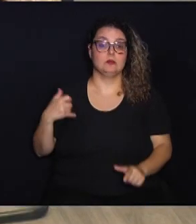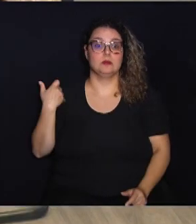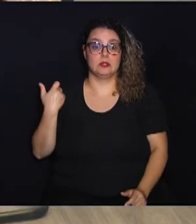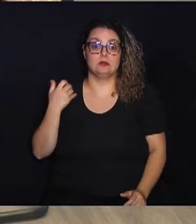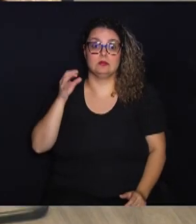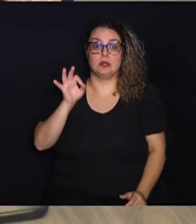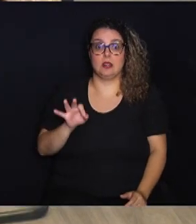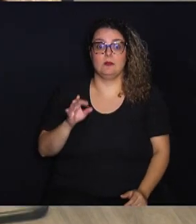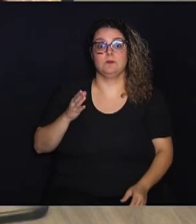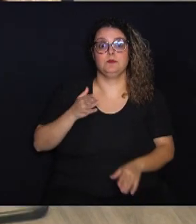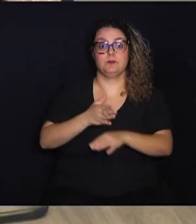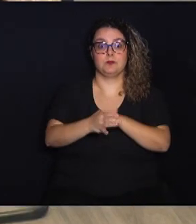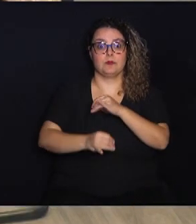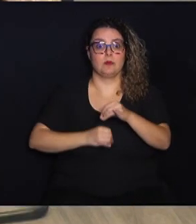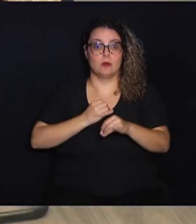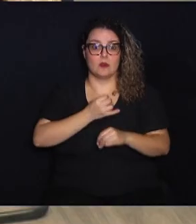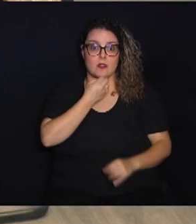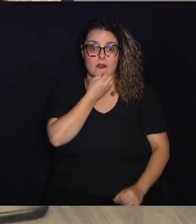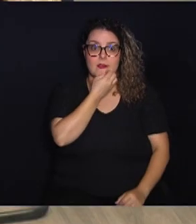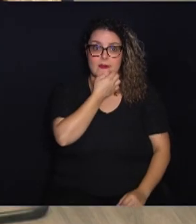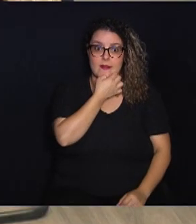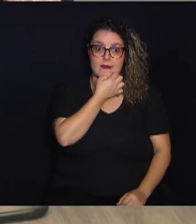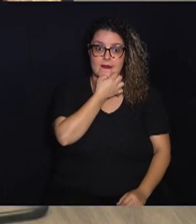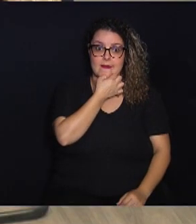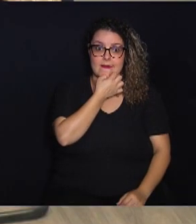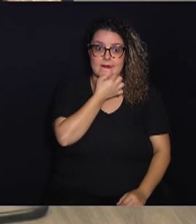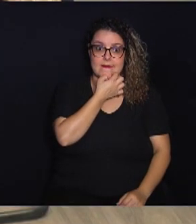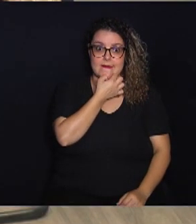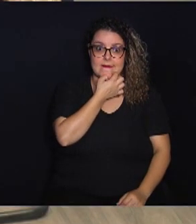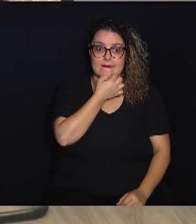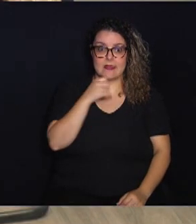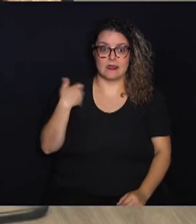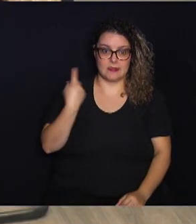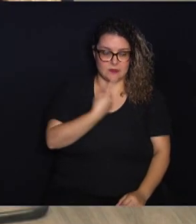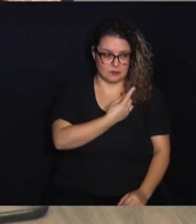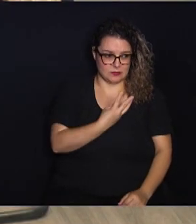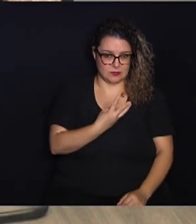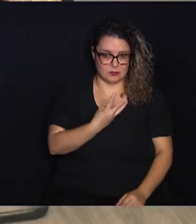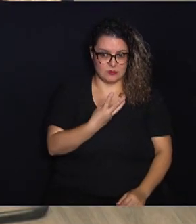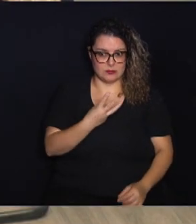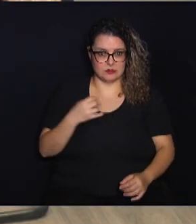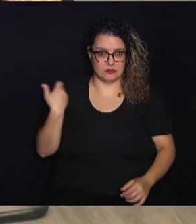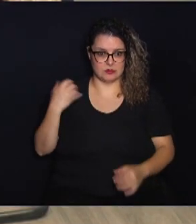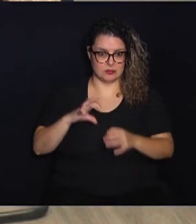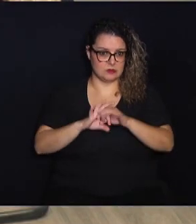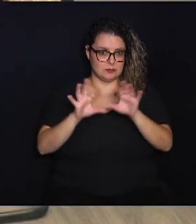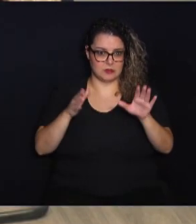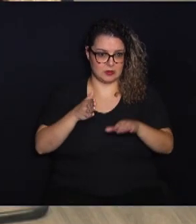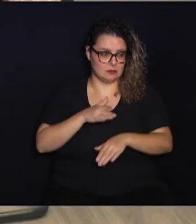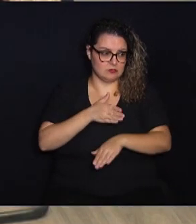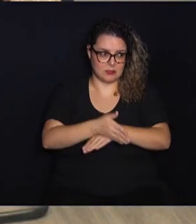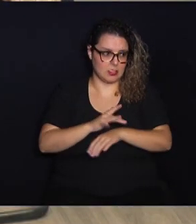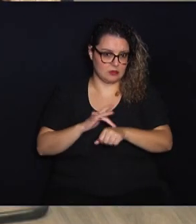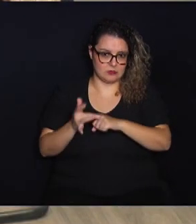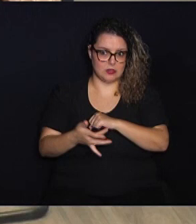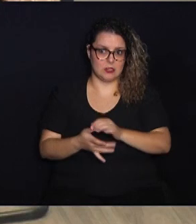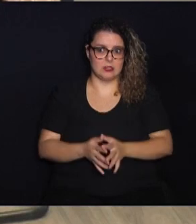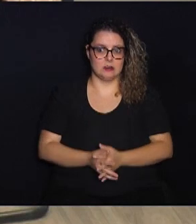para o acesso à internet. A internet, a partir dos 13 anos, ela está liberada, então, para acesso à rede social e